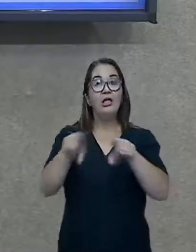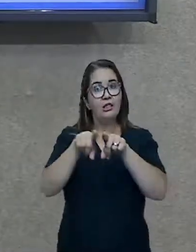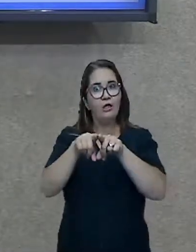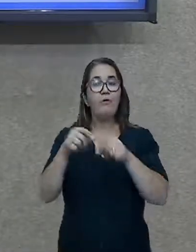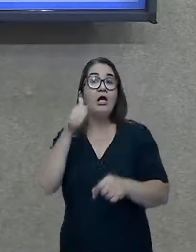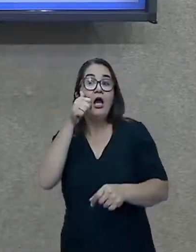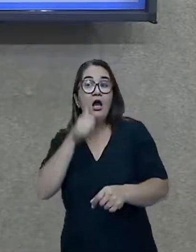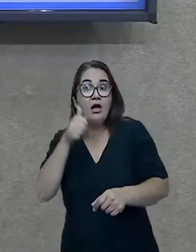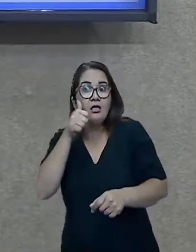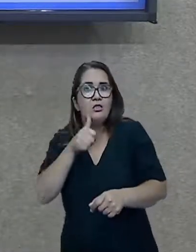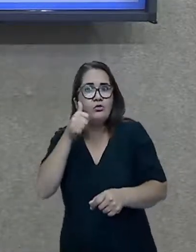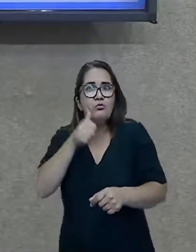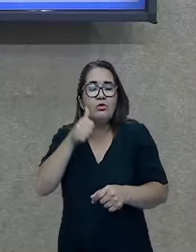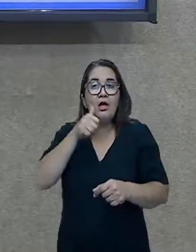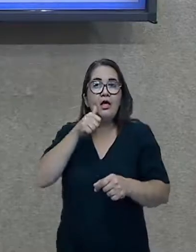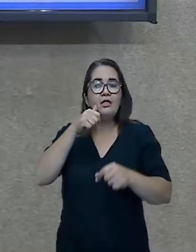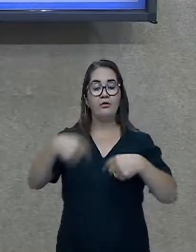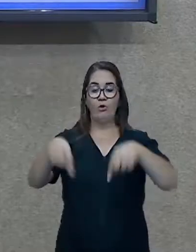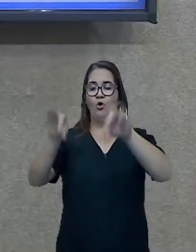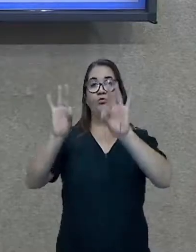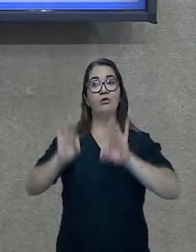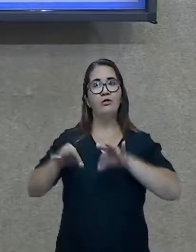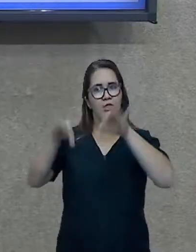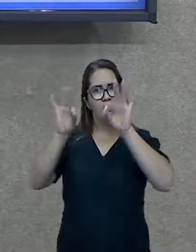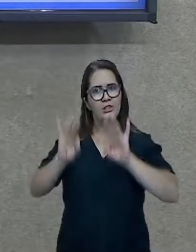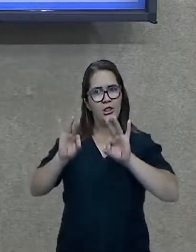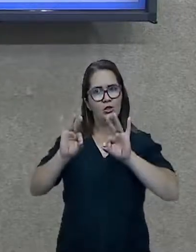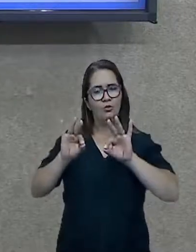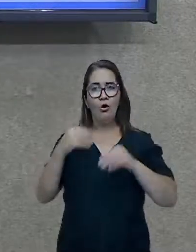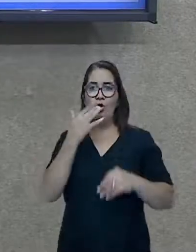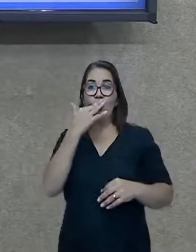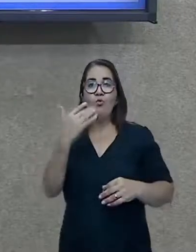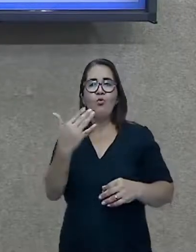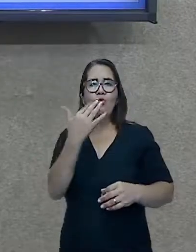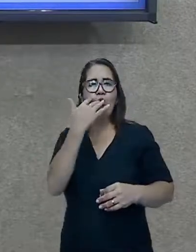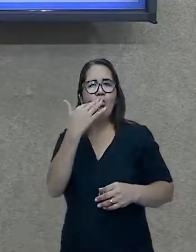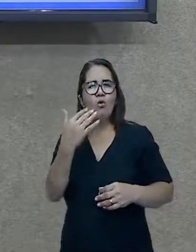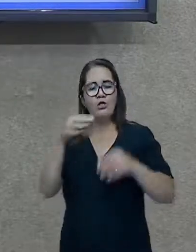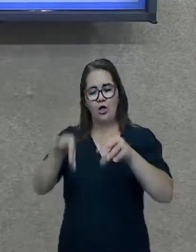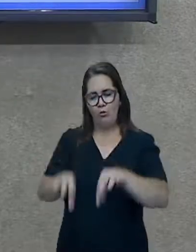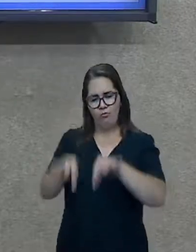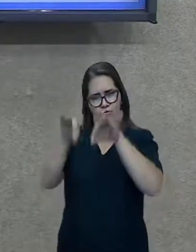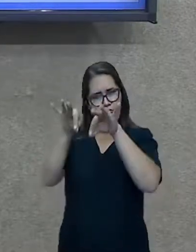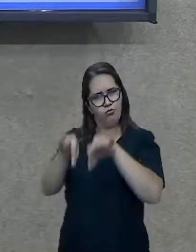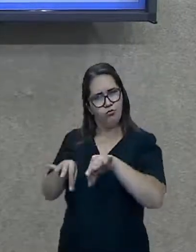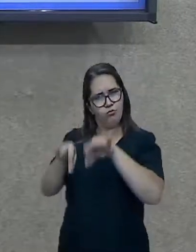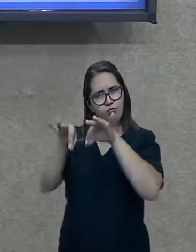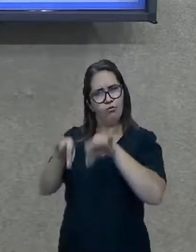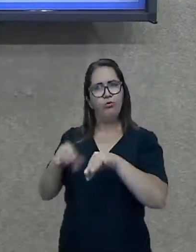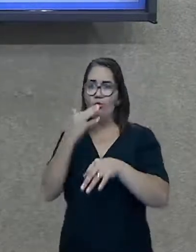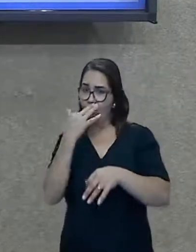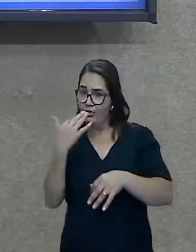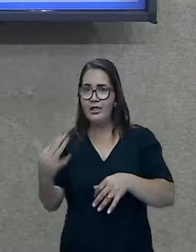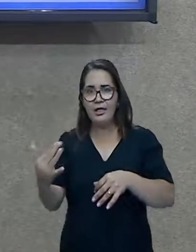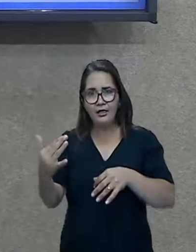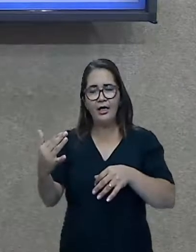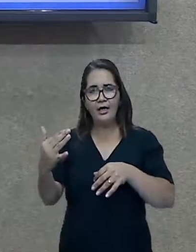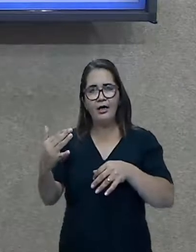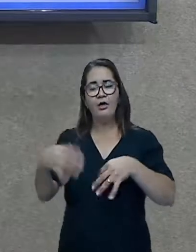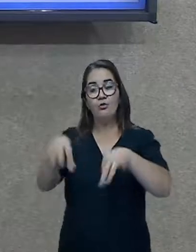cestaria e tingimento de tecidos. A maior parte do povo iorubá vive no cultivo da